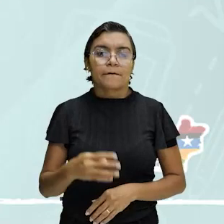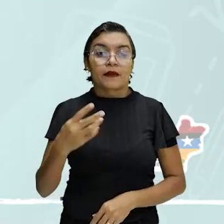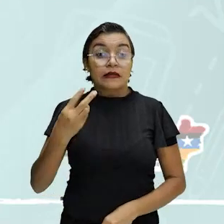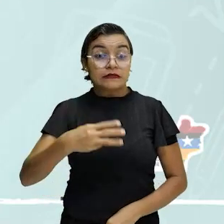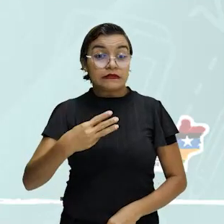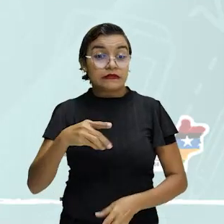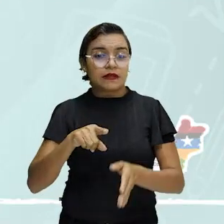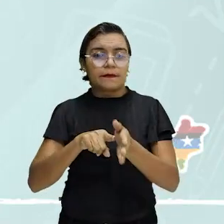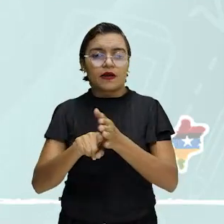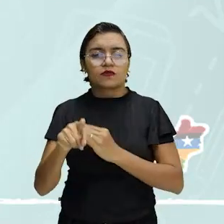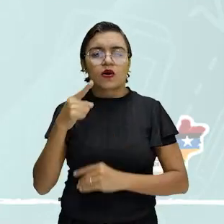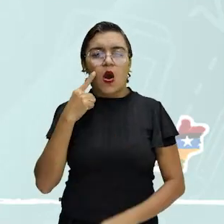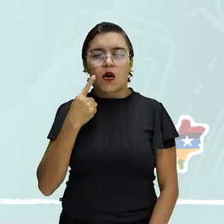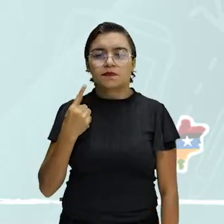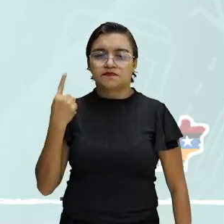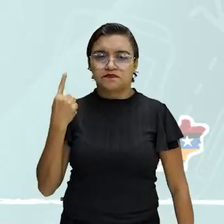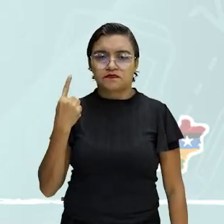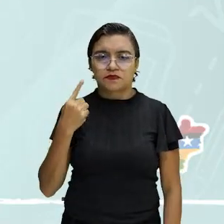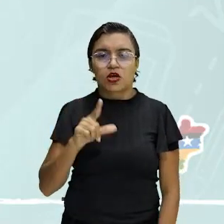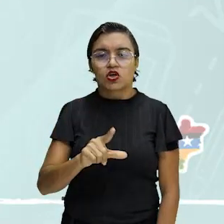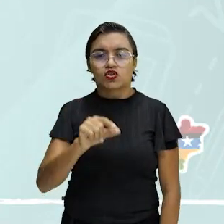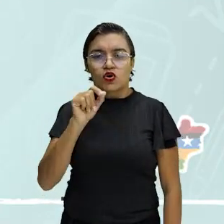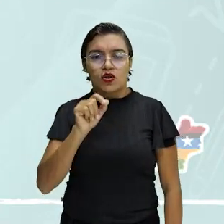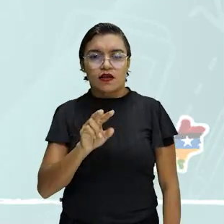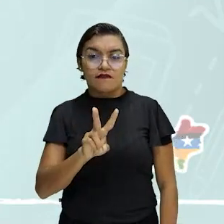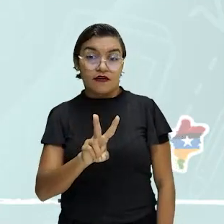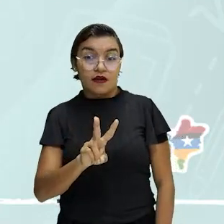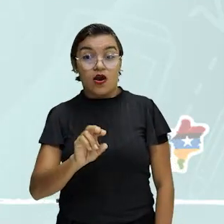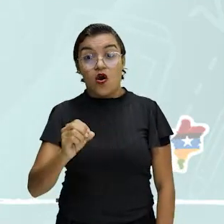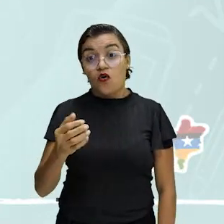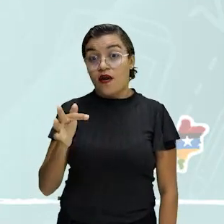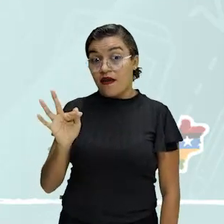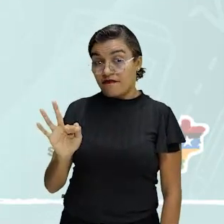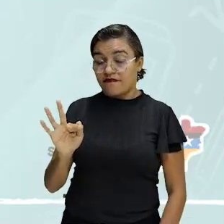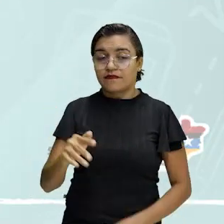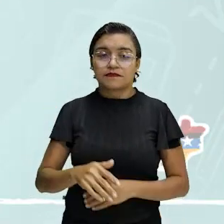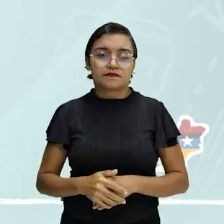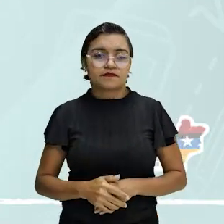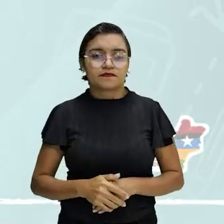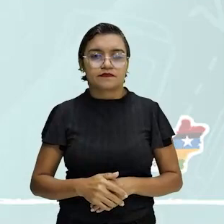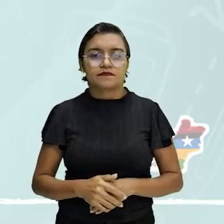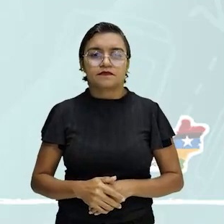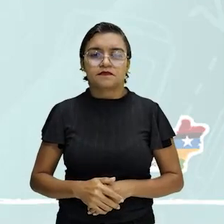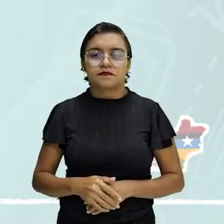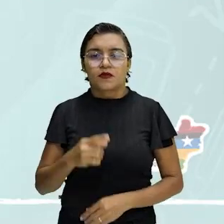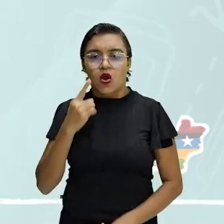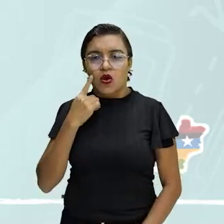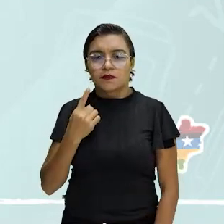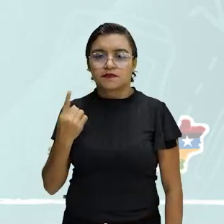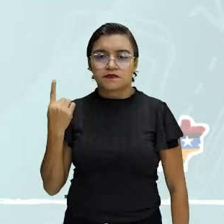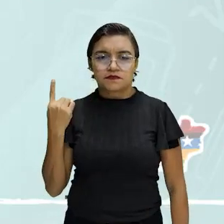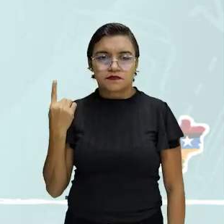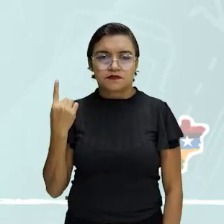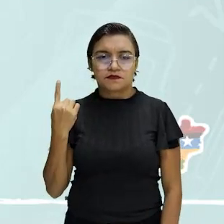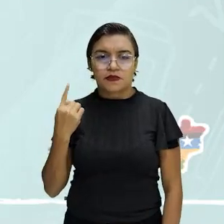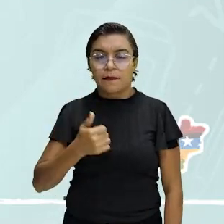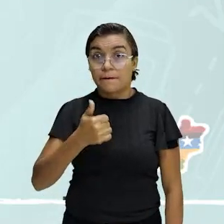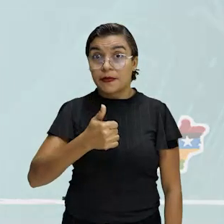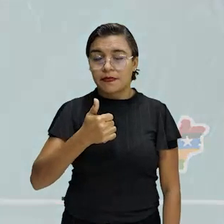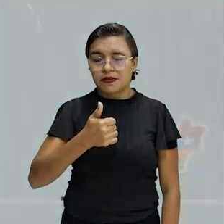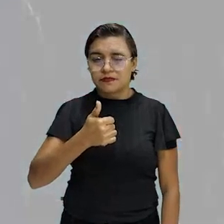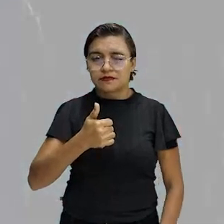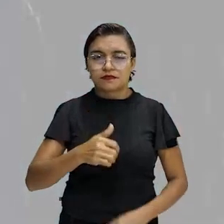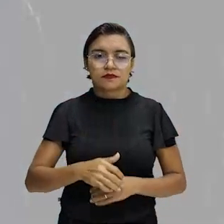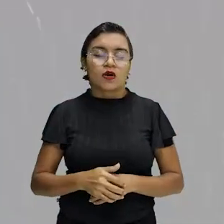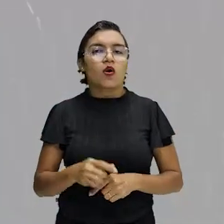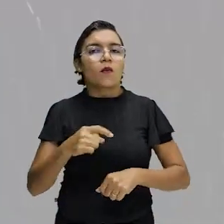verdadeiro ou F para falso. Uma mesma mensagem pode ser enviada de forma simultânea para pessoas no mundo inteiro. Então, quando eu vou